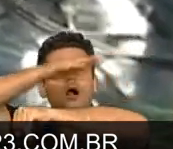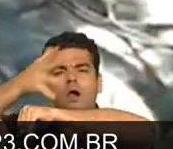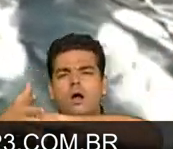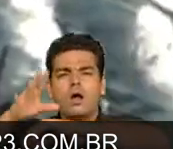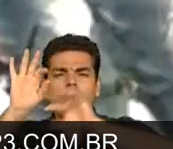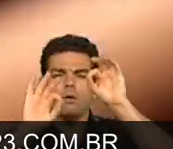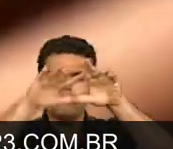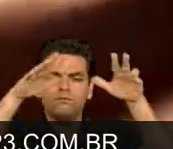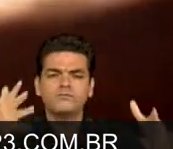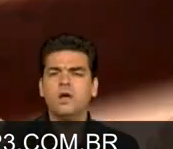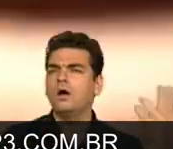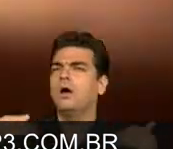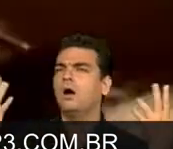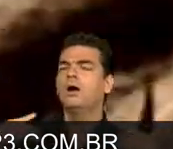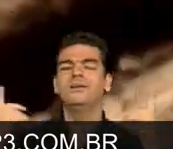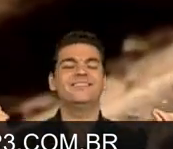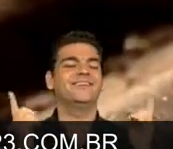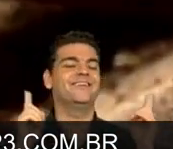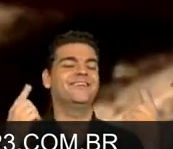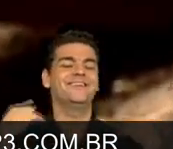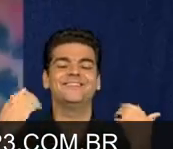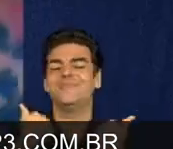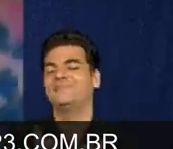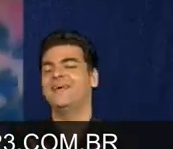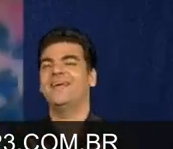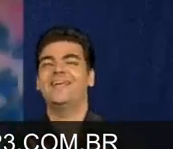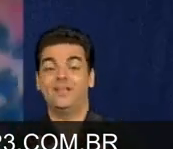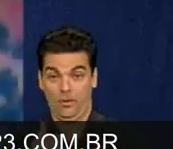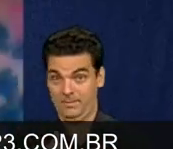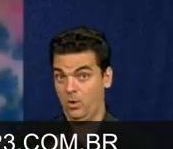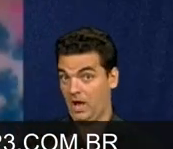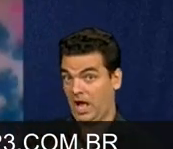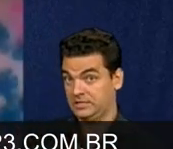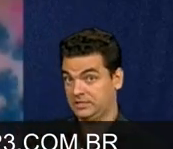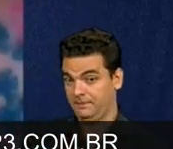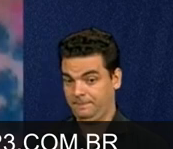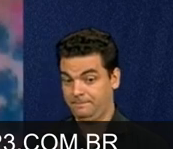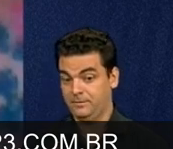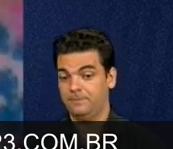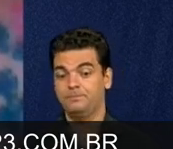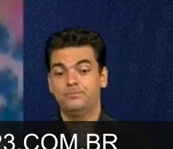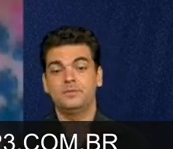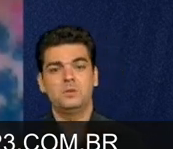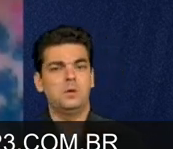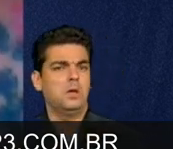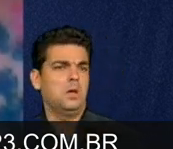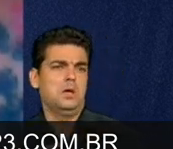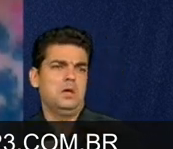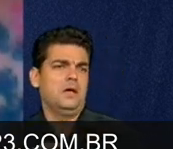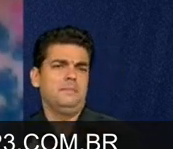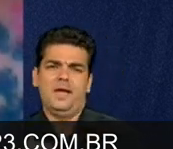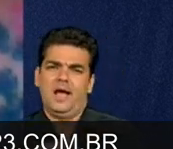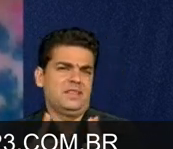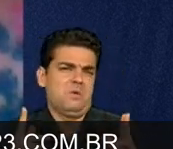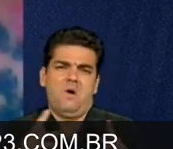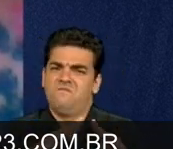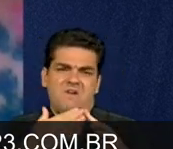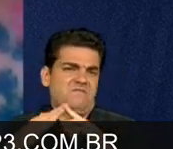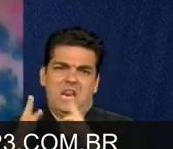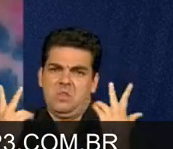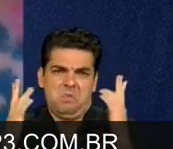a amenizar a temperatura das casas. A minha casa, como qualquer outra de qualquer